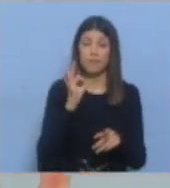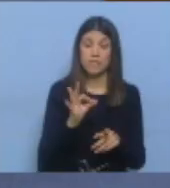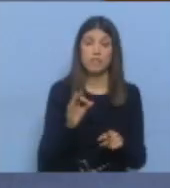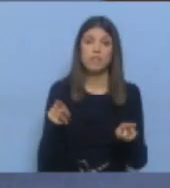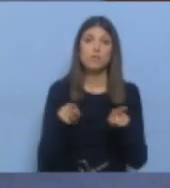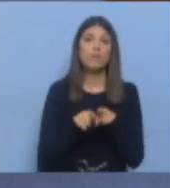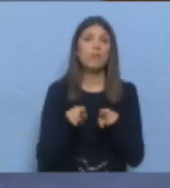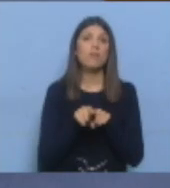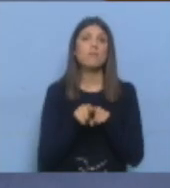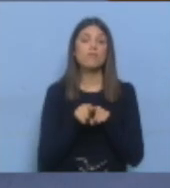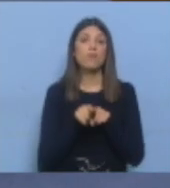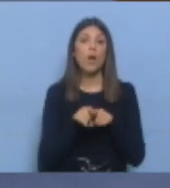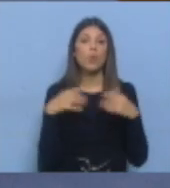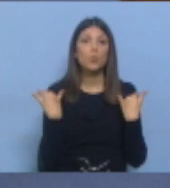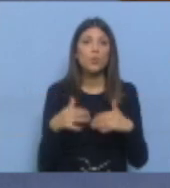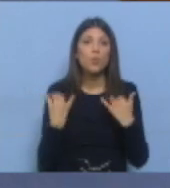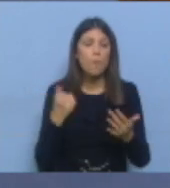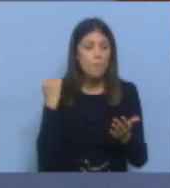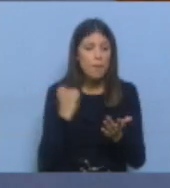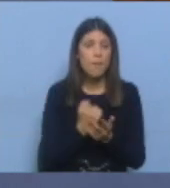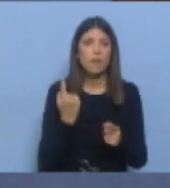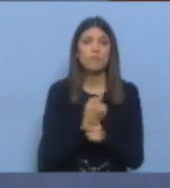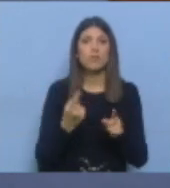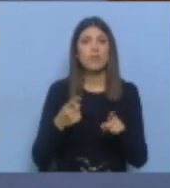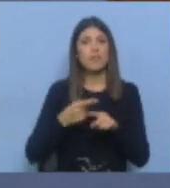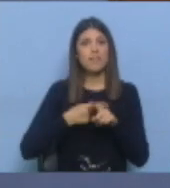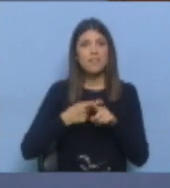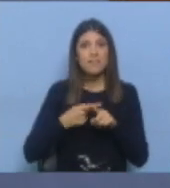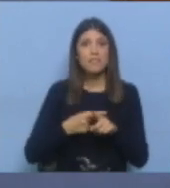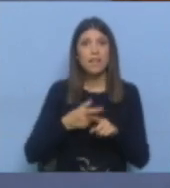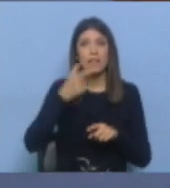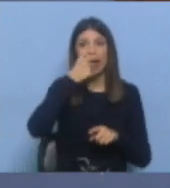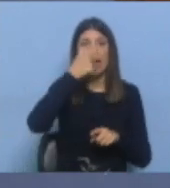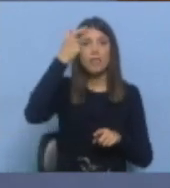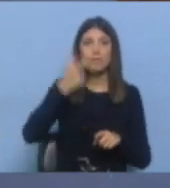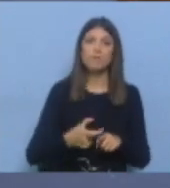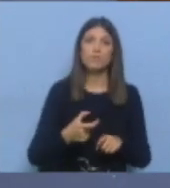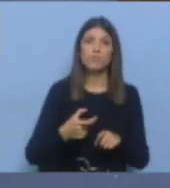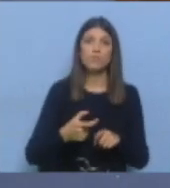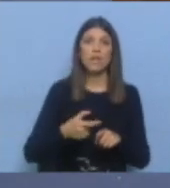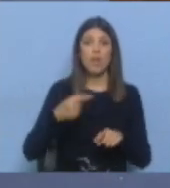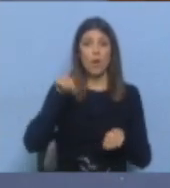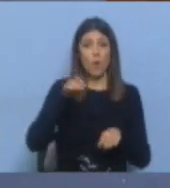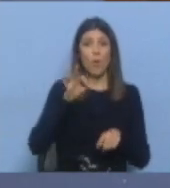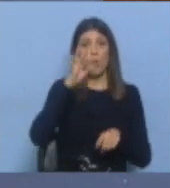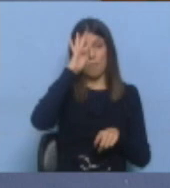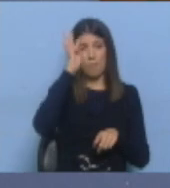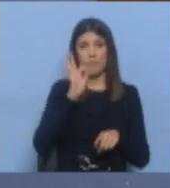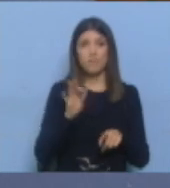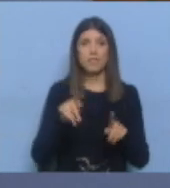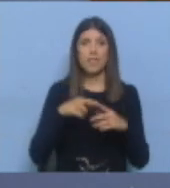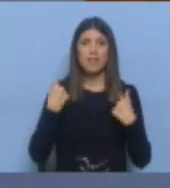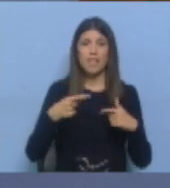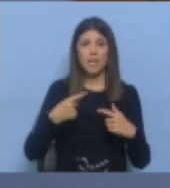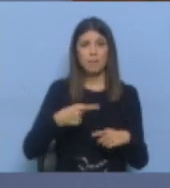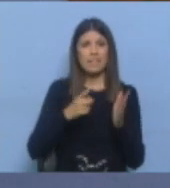é. E isso também acho interessante porque as pessoas, quer dizer, ele tem mesmo uma prioridade. Eu acho que ele tem a própria necessidade pessoal de